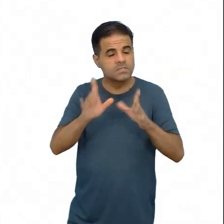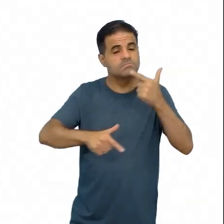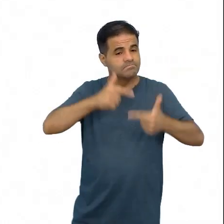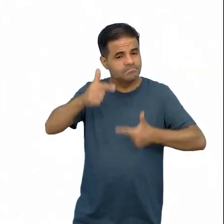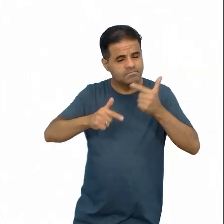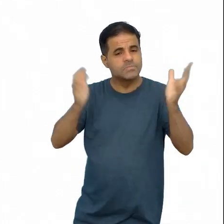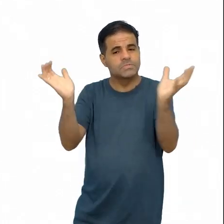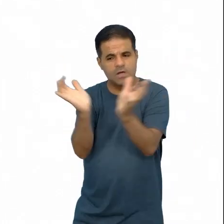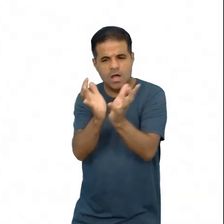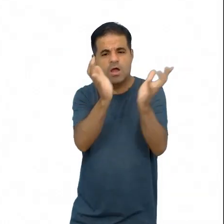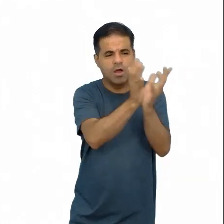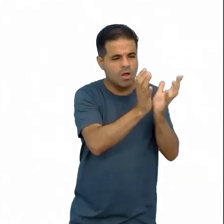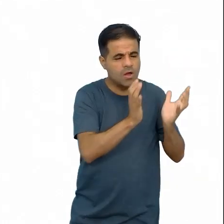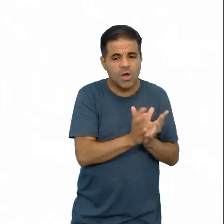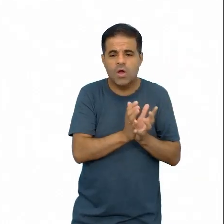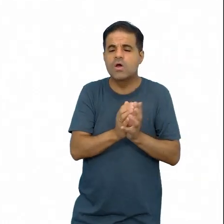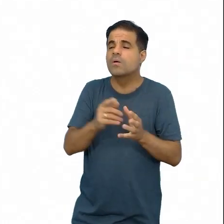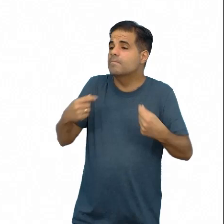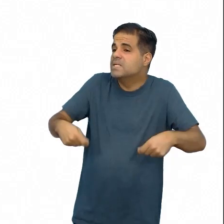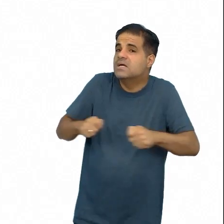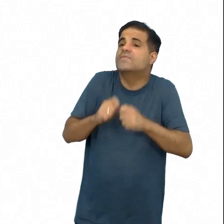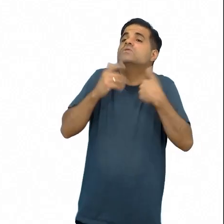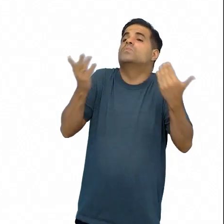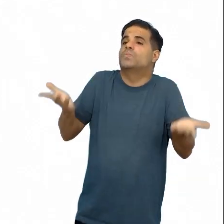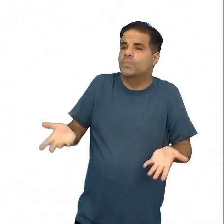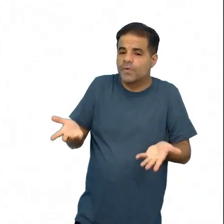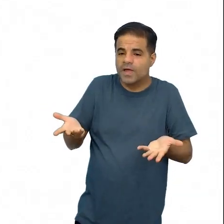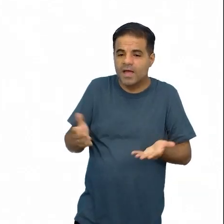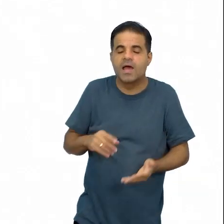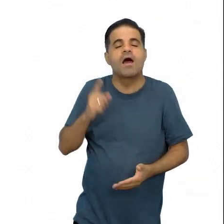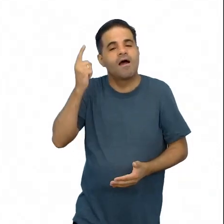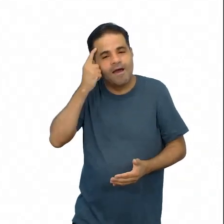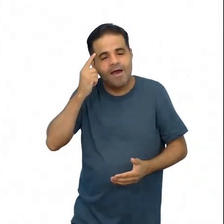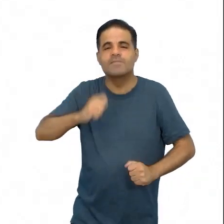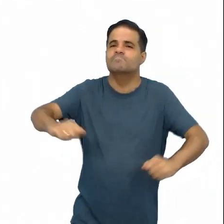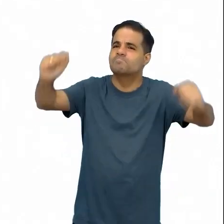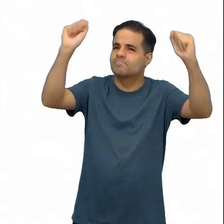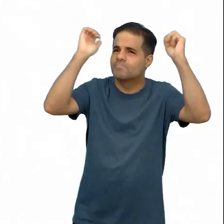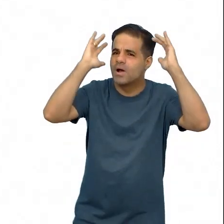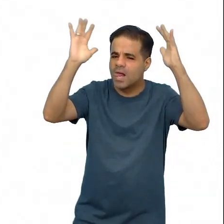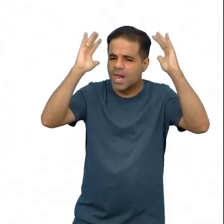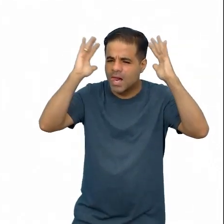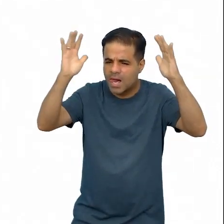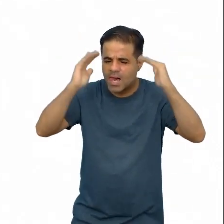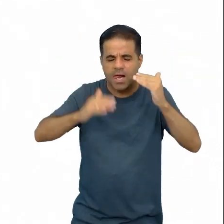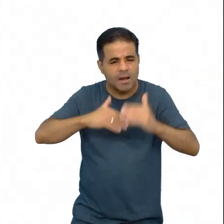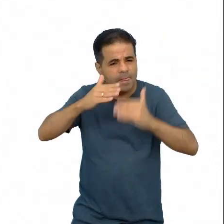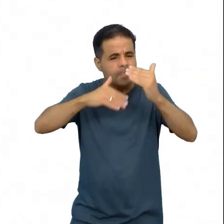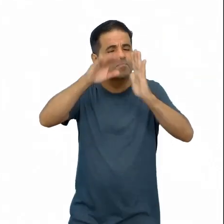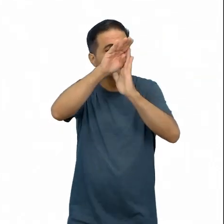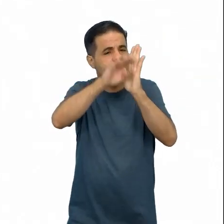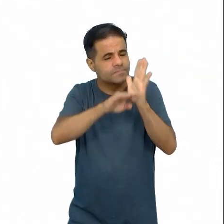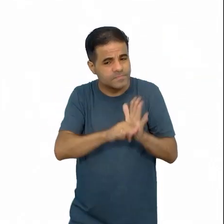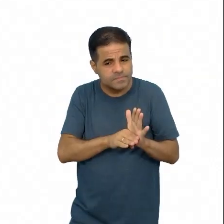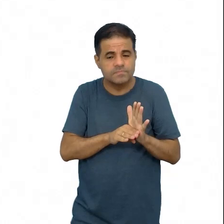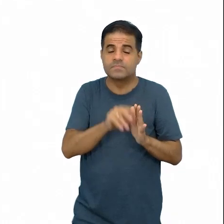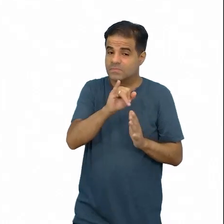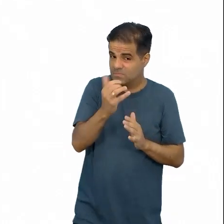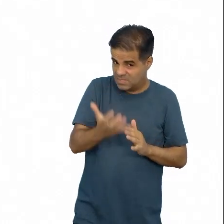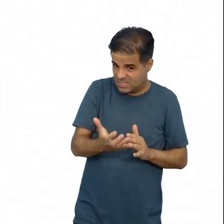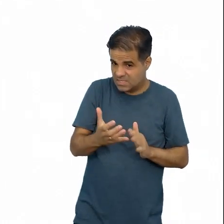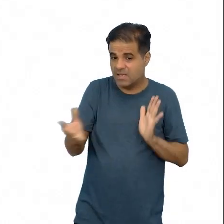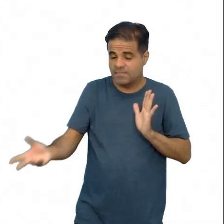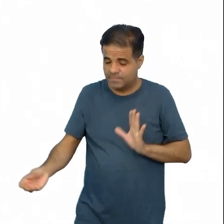para o grupo, ou seja, o que eles vão ter que fazer, cada grupo. Nós vamos ter que estabelecer metas e desenvolver um cronograma. Então, se aqui vocês quiserem